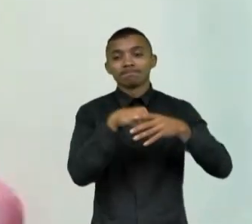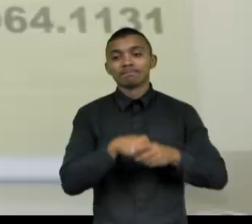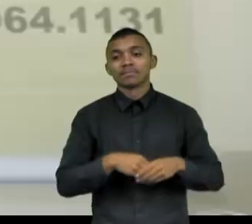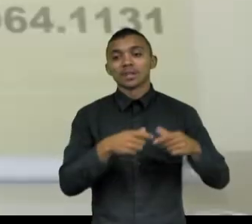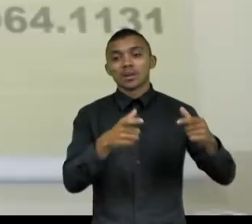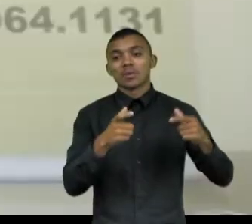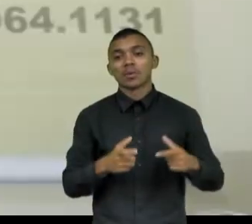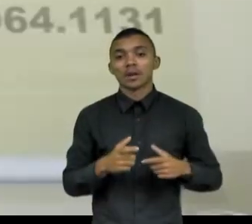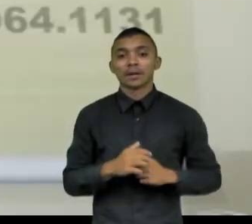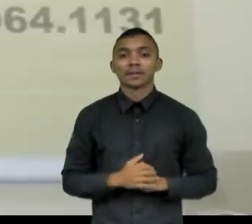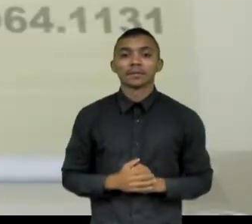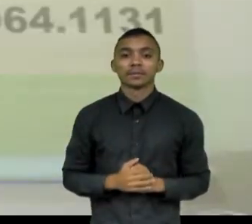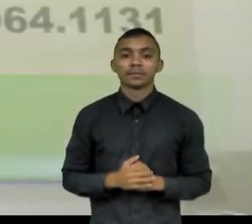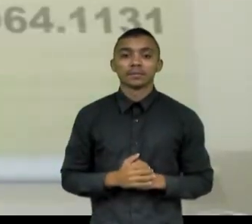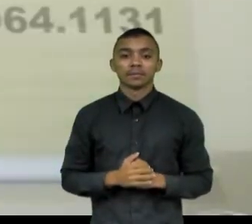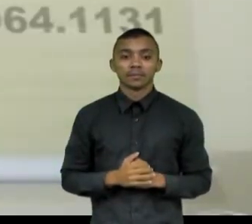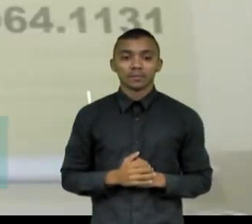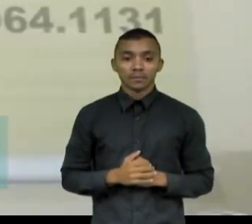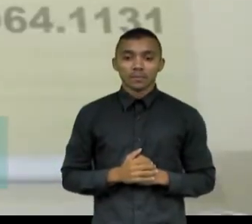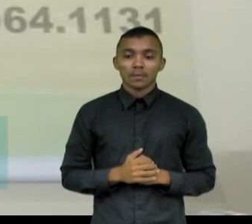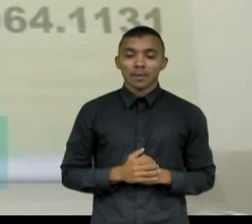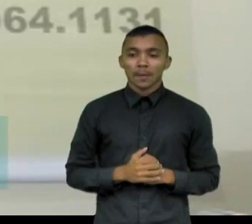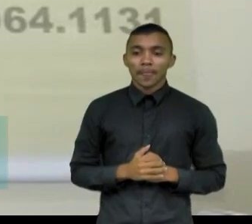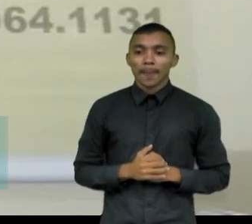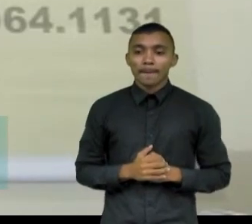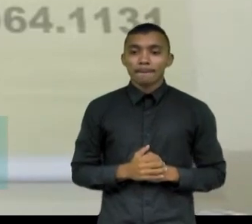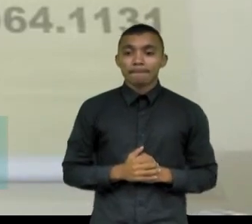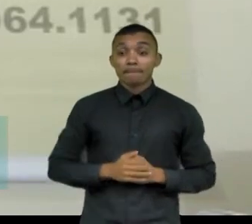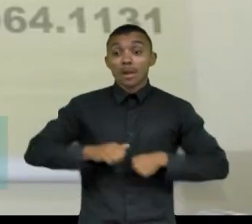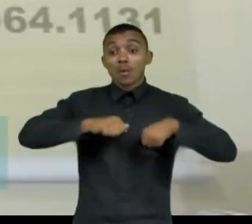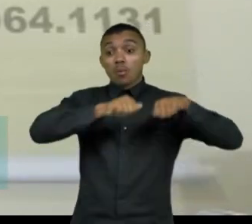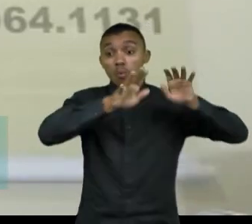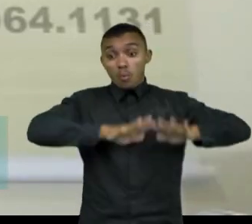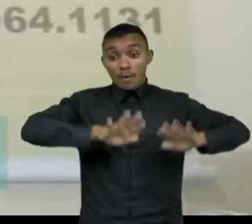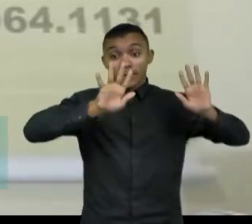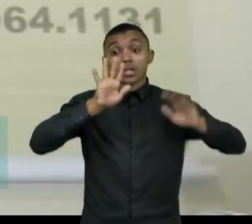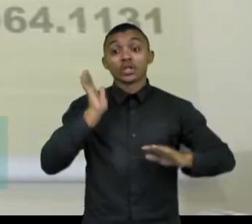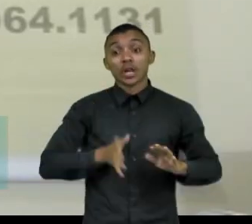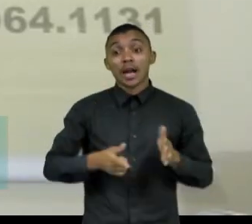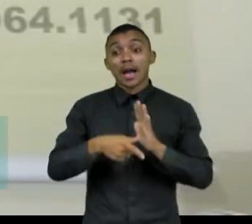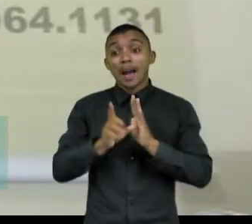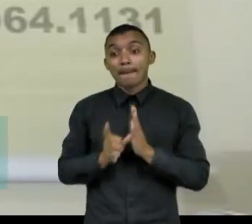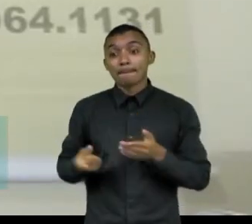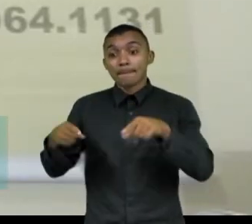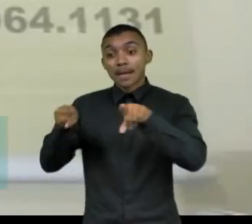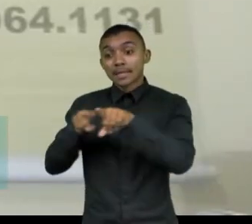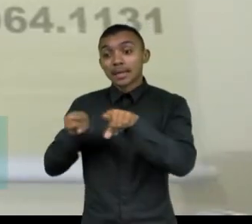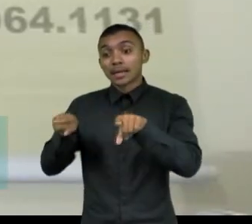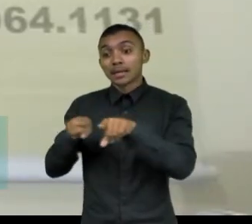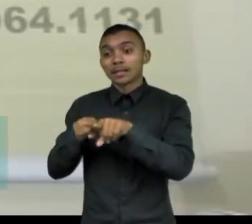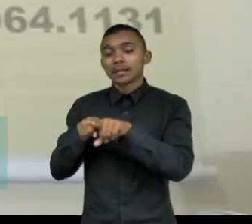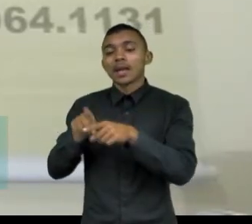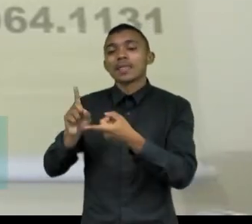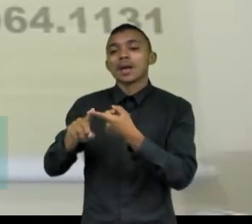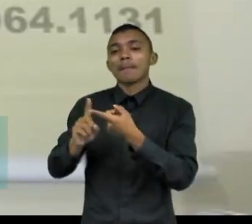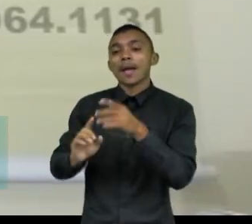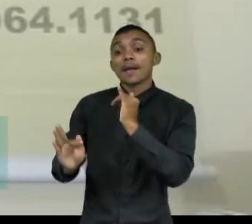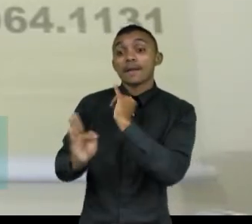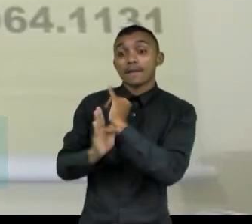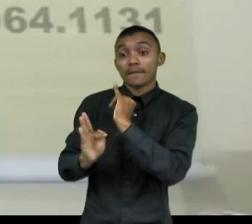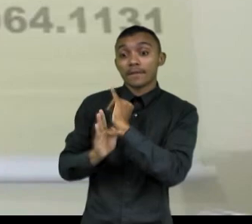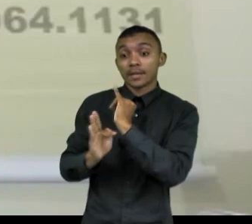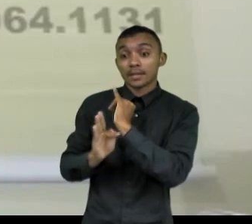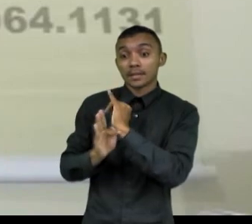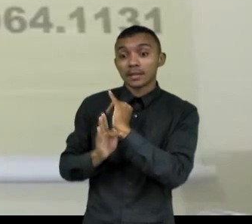produzida. E nos ajuda ao Inutec, né, da UFC, e ao IFCE, Campos de Jaguaruana, para nos